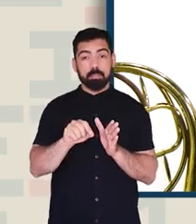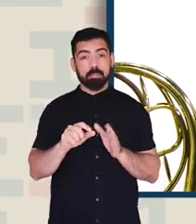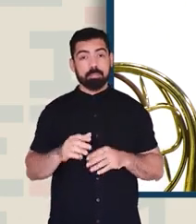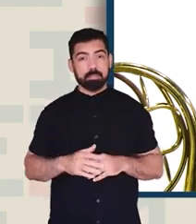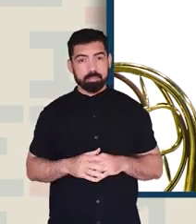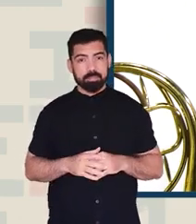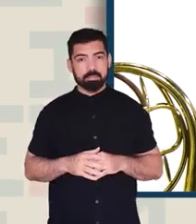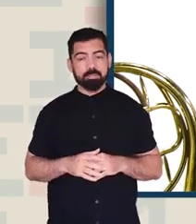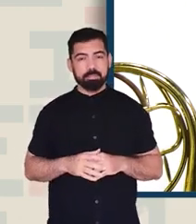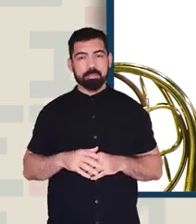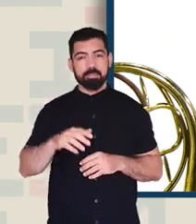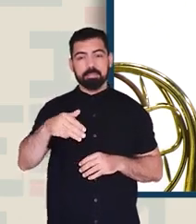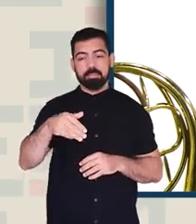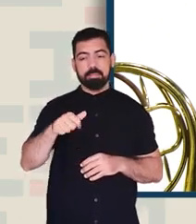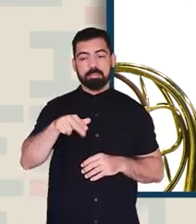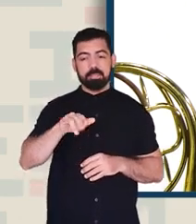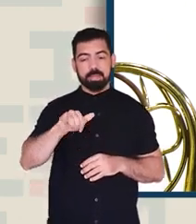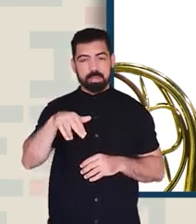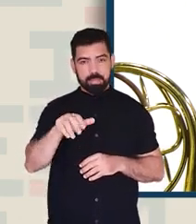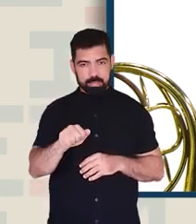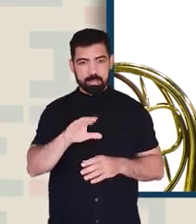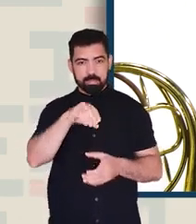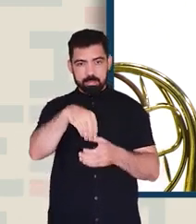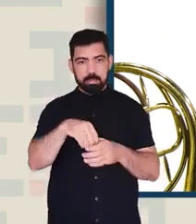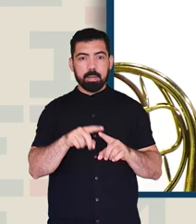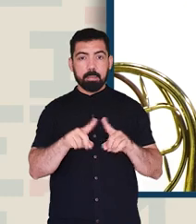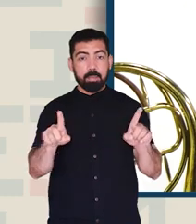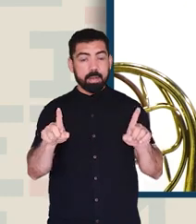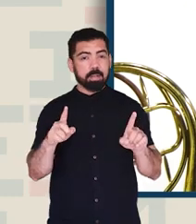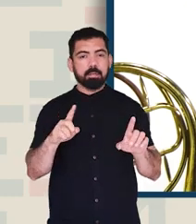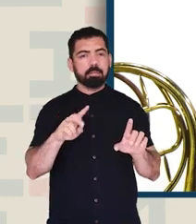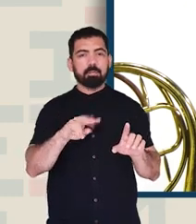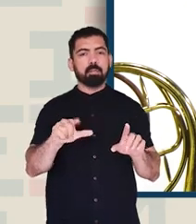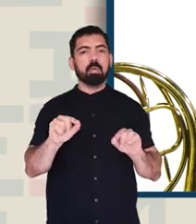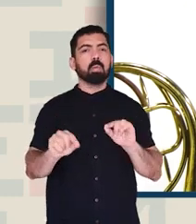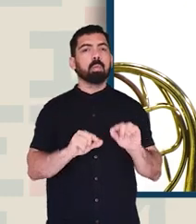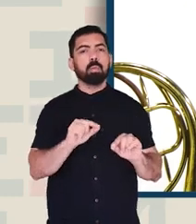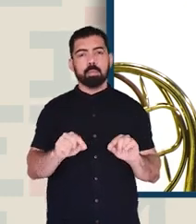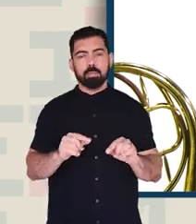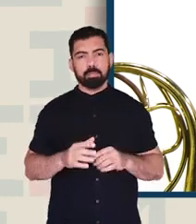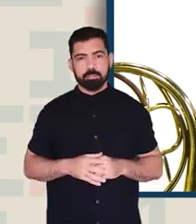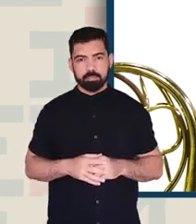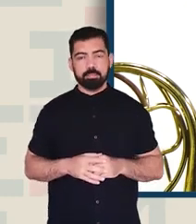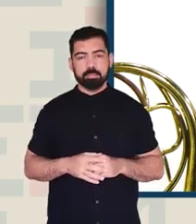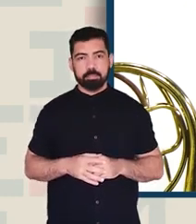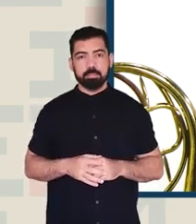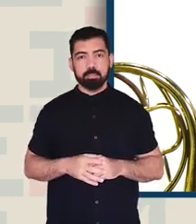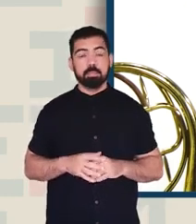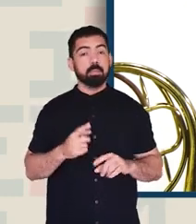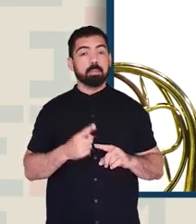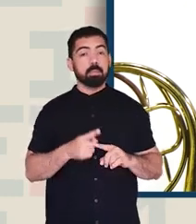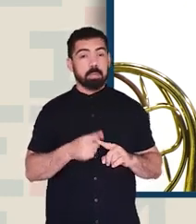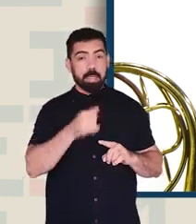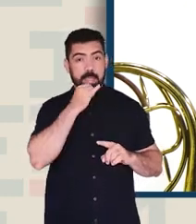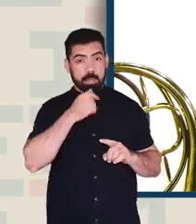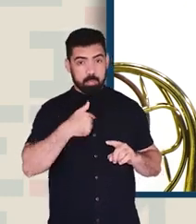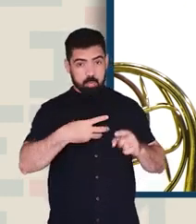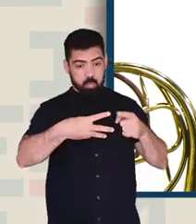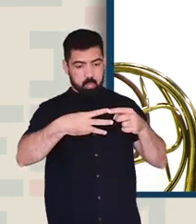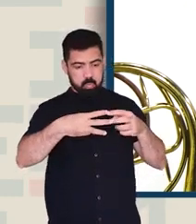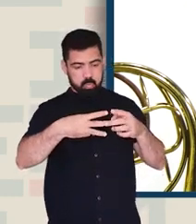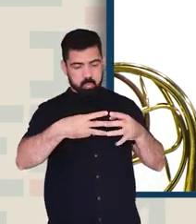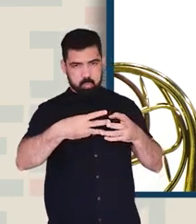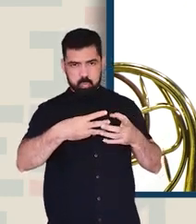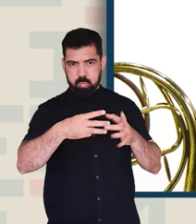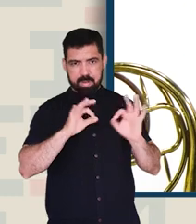do instrumento, né? Ele chega aqui na máquina de rotores. Porém, ele vai passar direto, já que eu não acionei nenhuma das chaves,